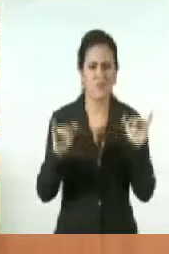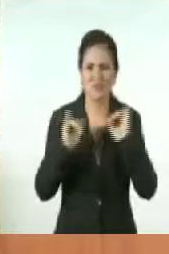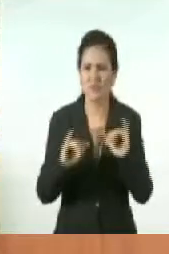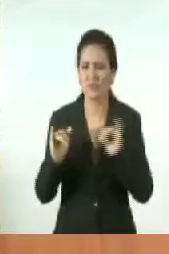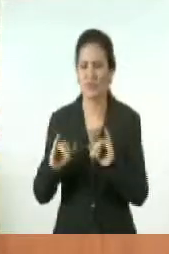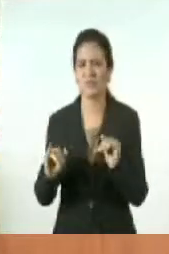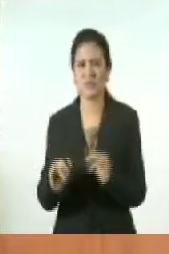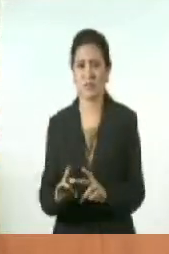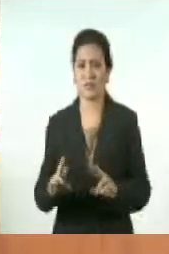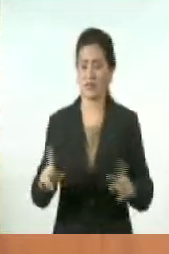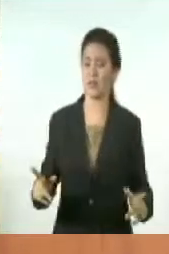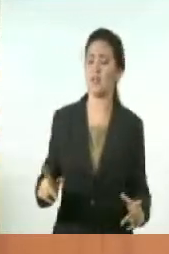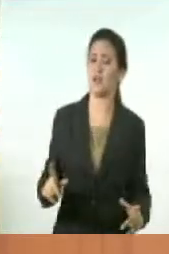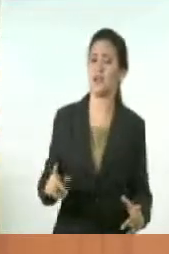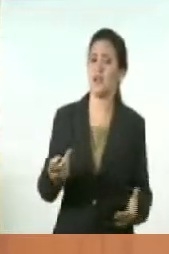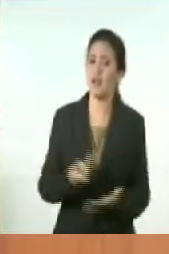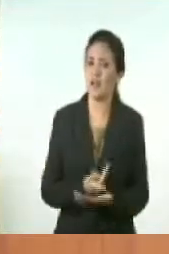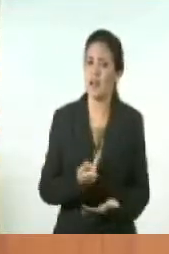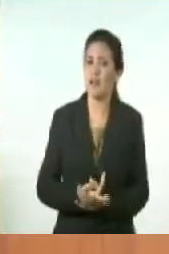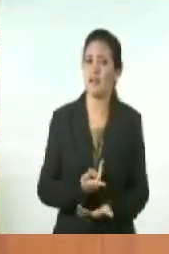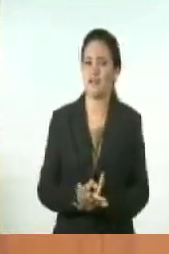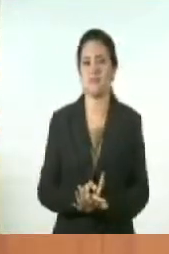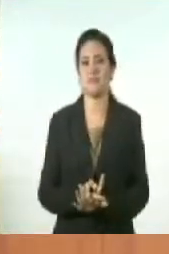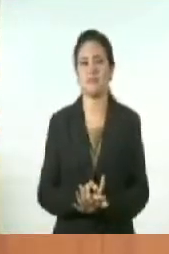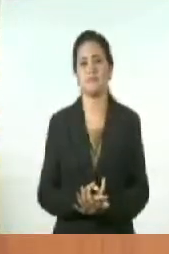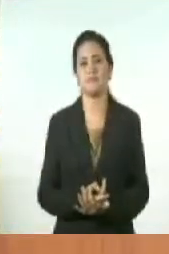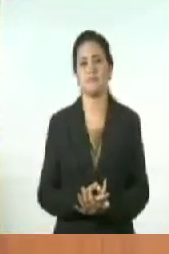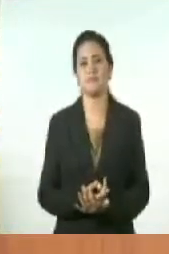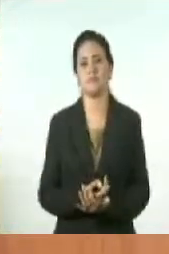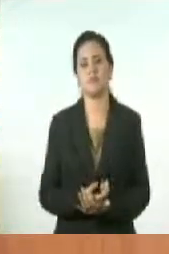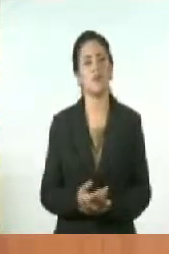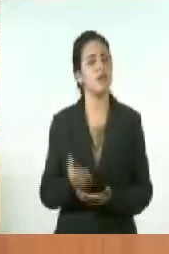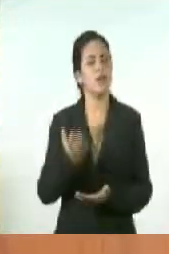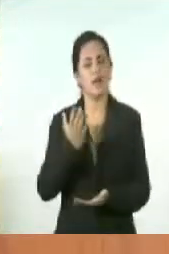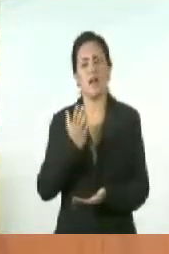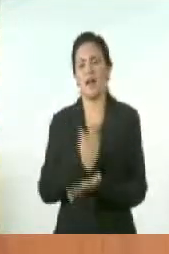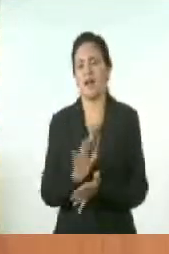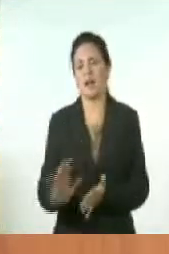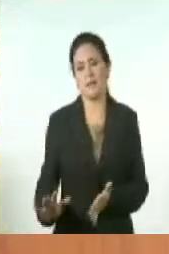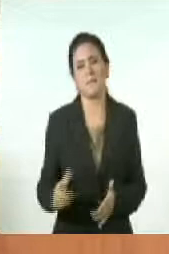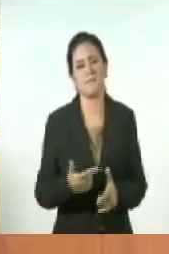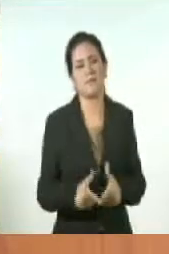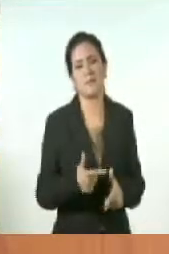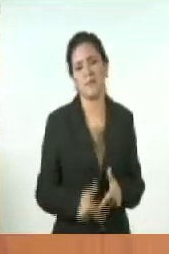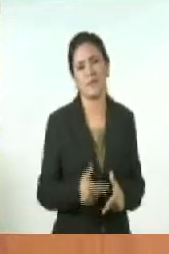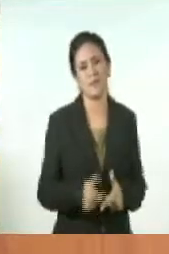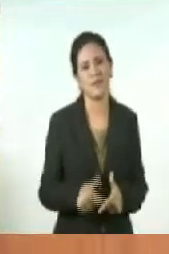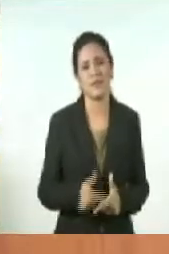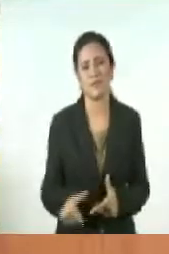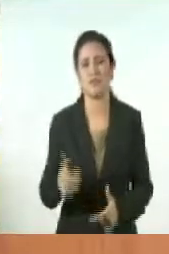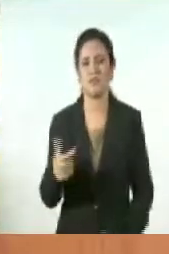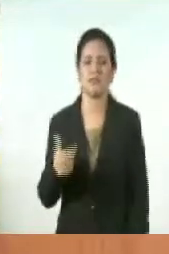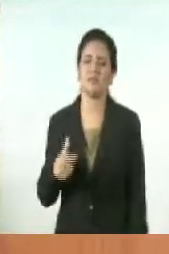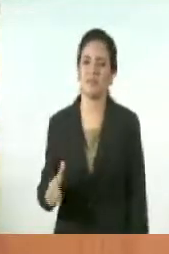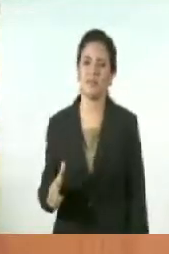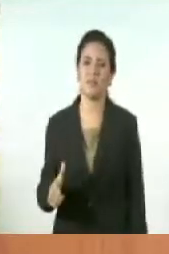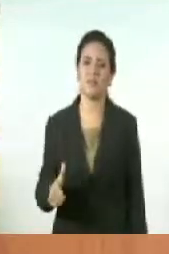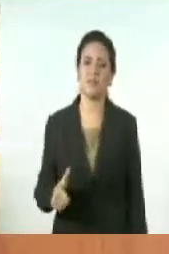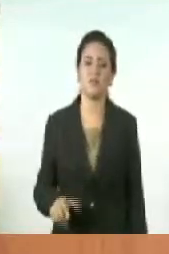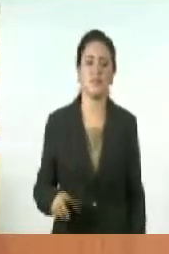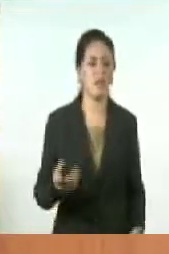de efetivamente resolver o caso, regularizar o que tá errado, legalizar o que está